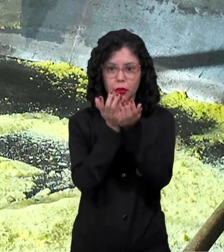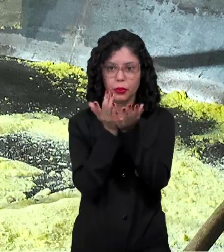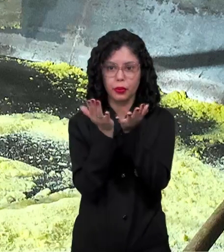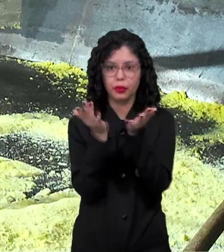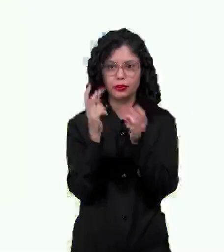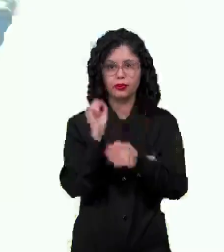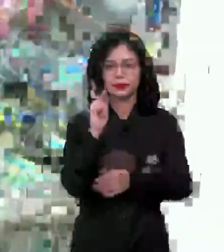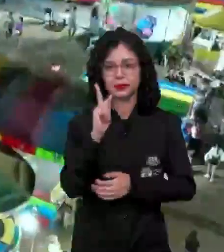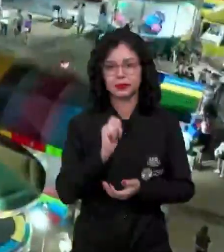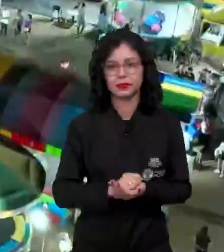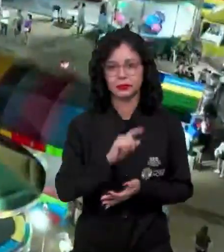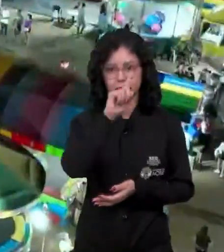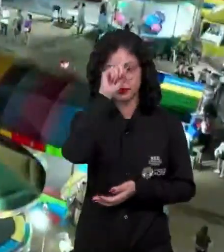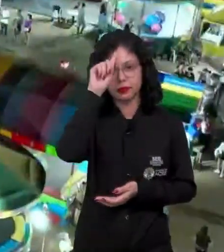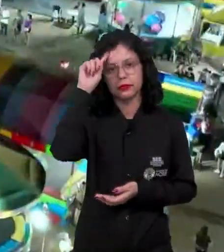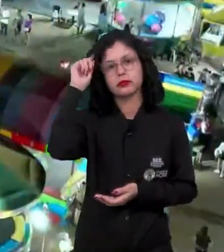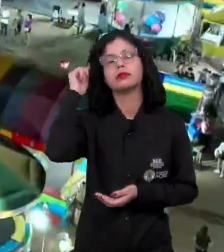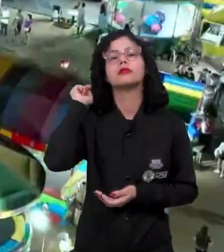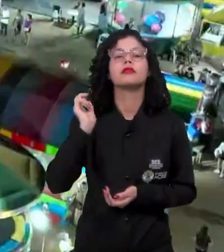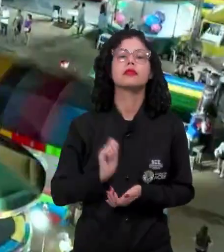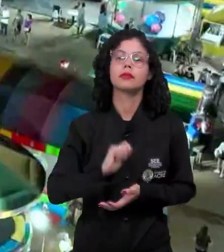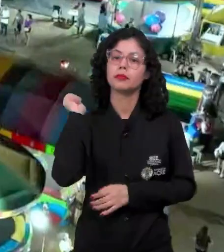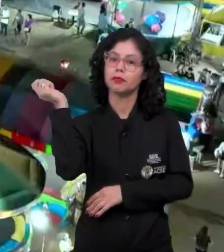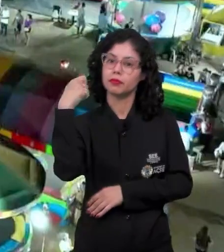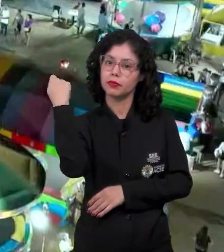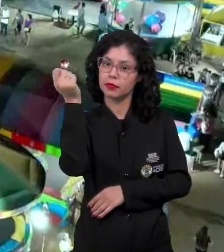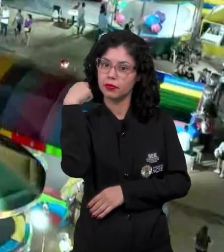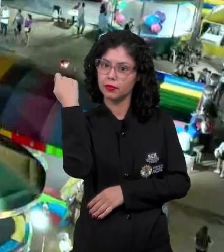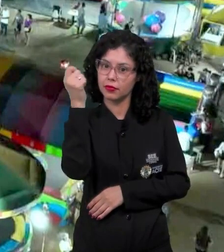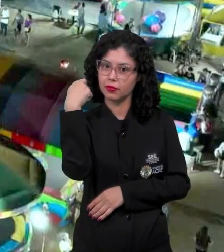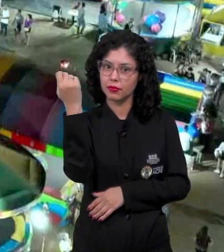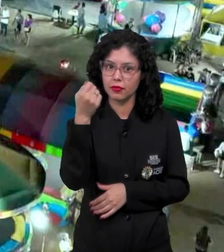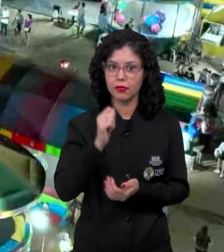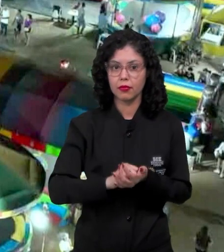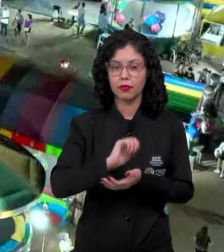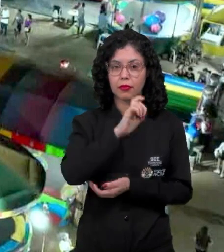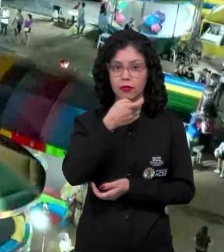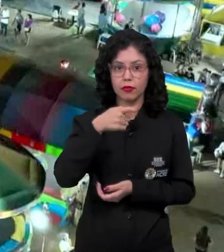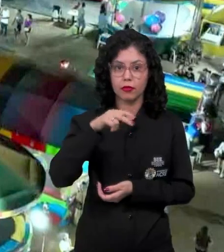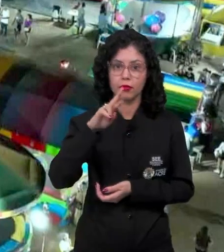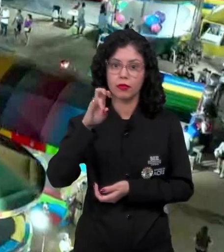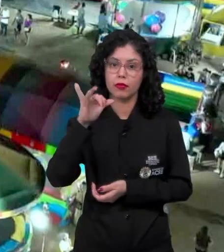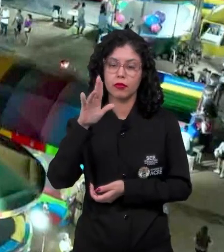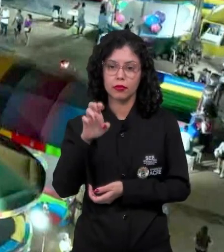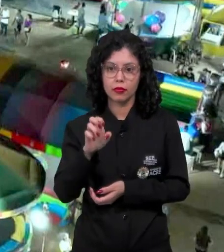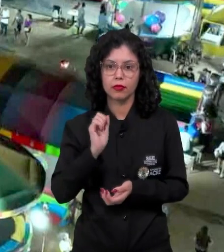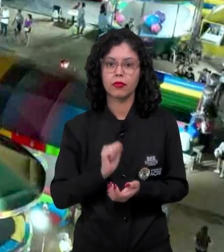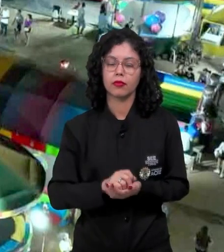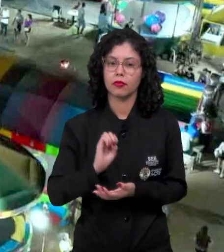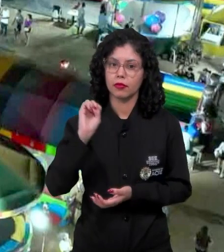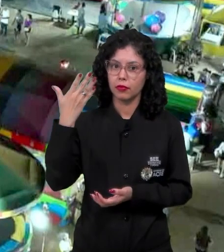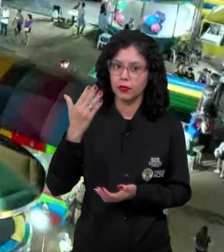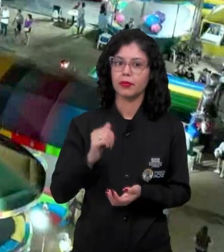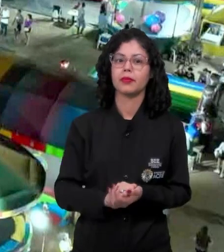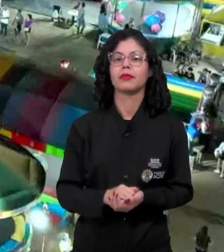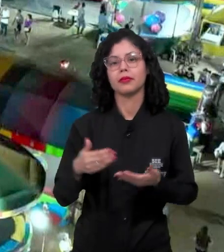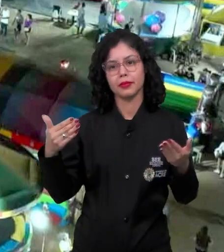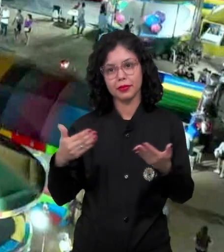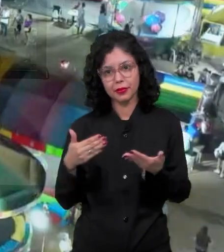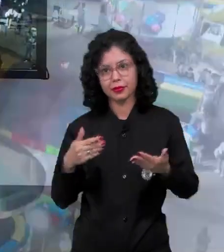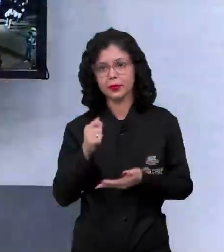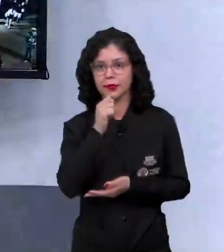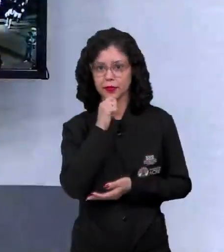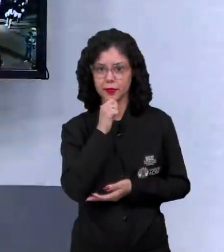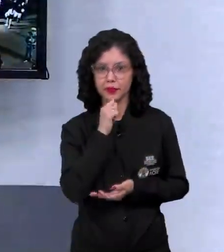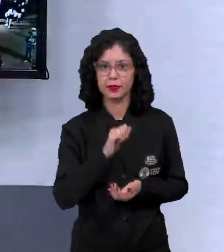farinha, certo? E também temos a nossa famosa Expo Acre, que inclusive aconteceu